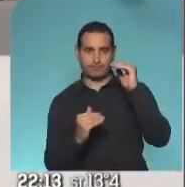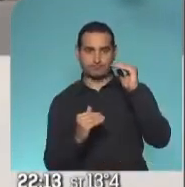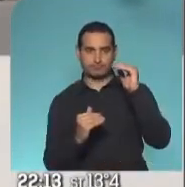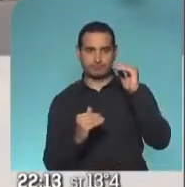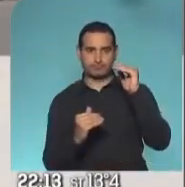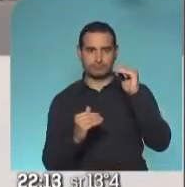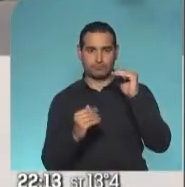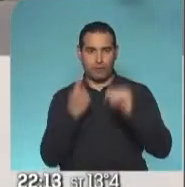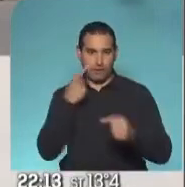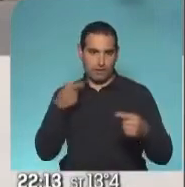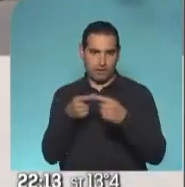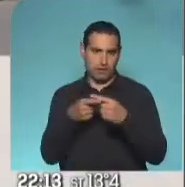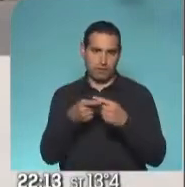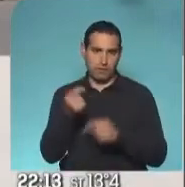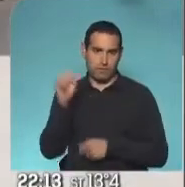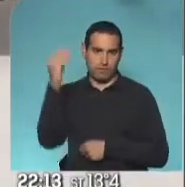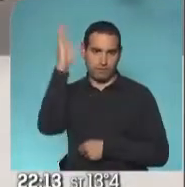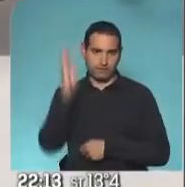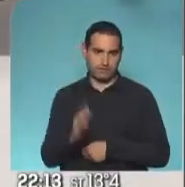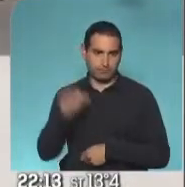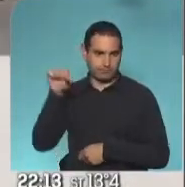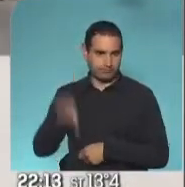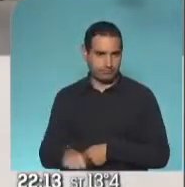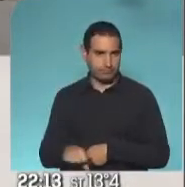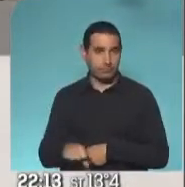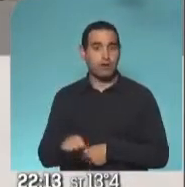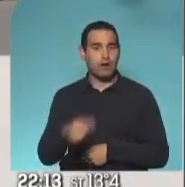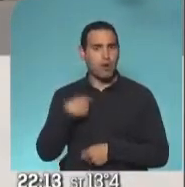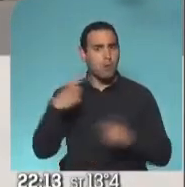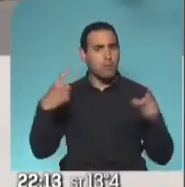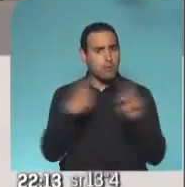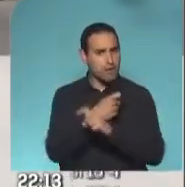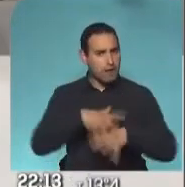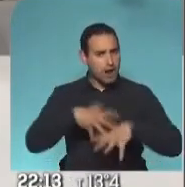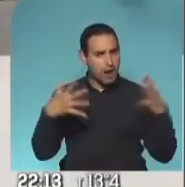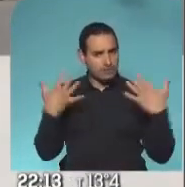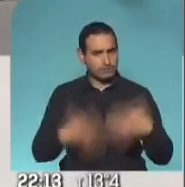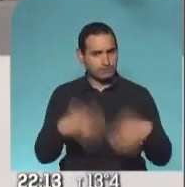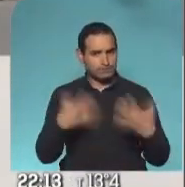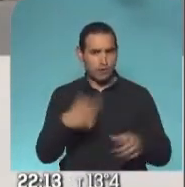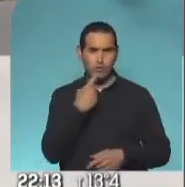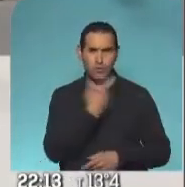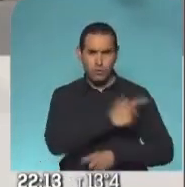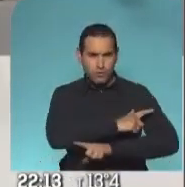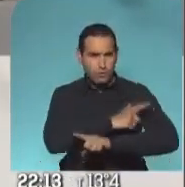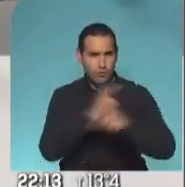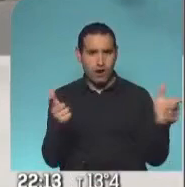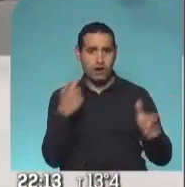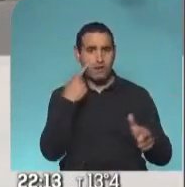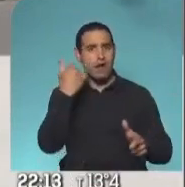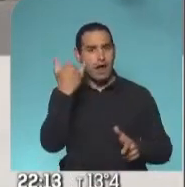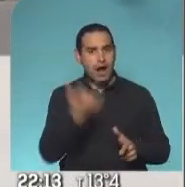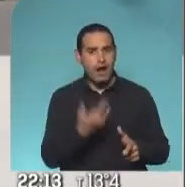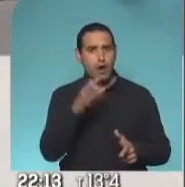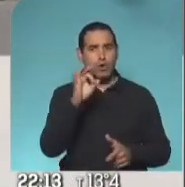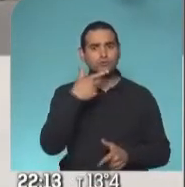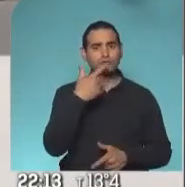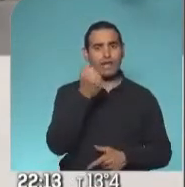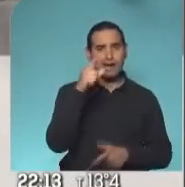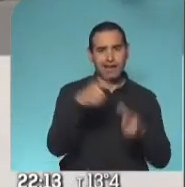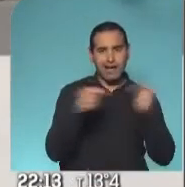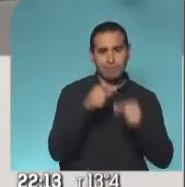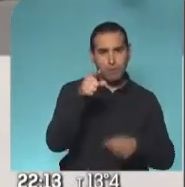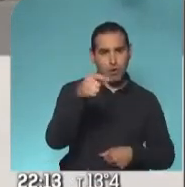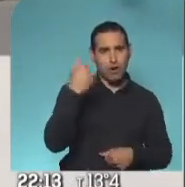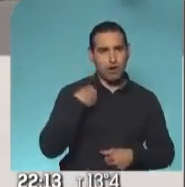Recalcar o Brasil uma posição subalterna. E o grande problema, né? Para que não haja dúvida, se eu tivesse chegado de Osaka e demarcado